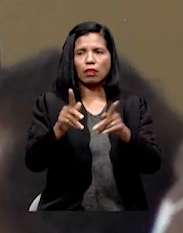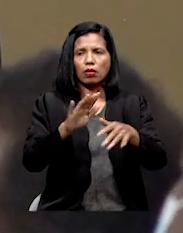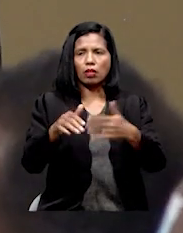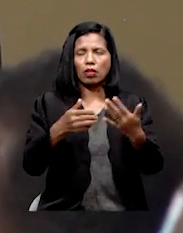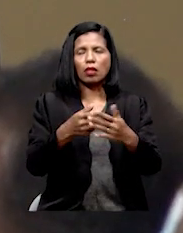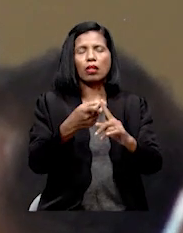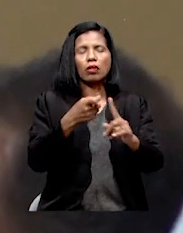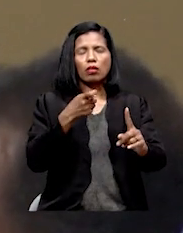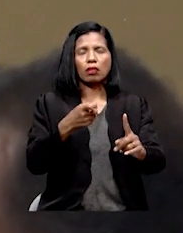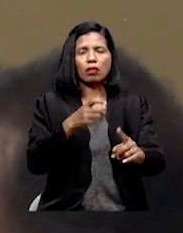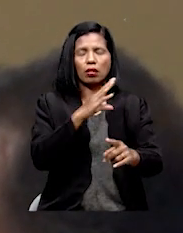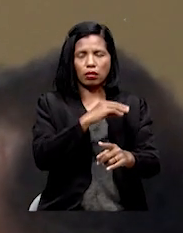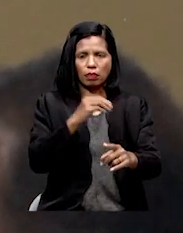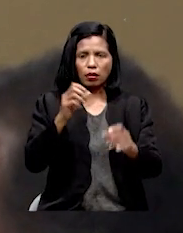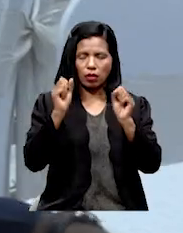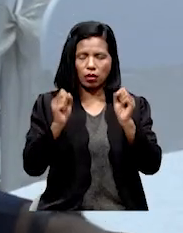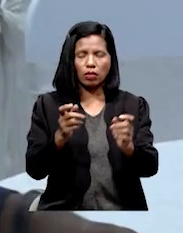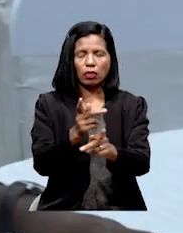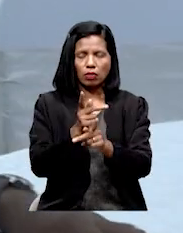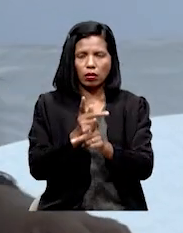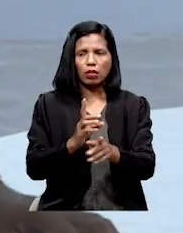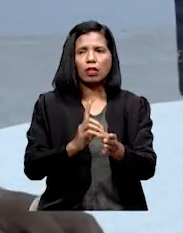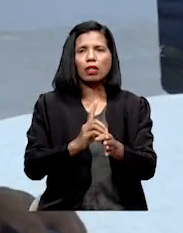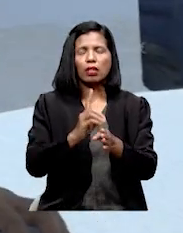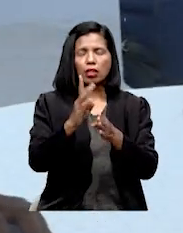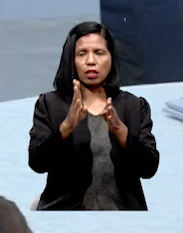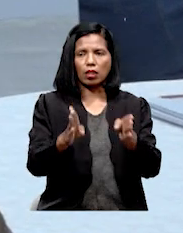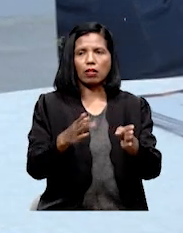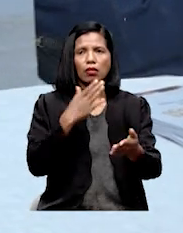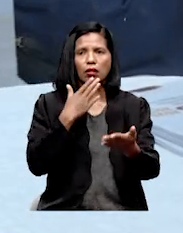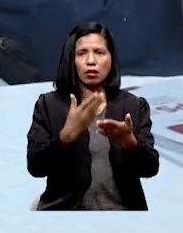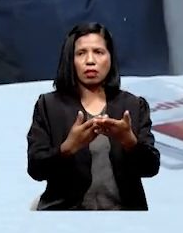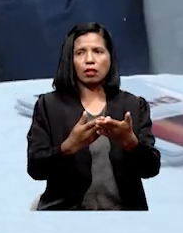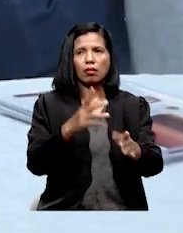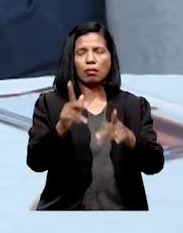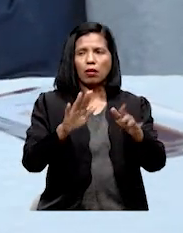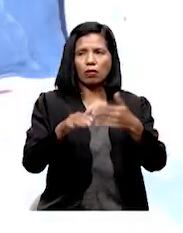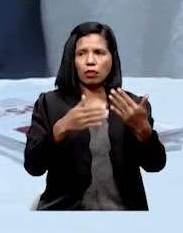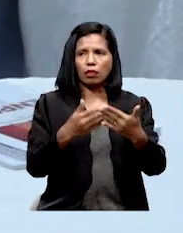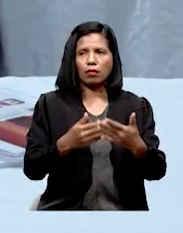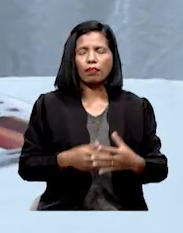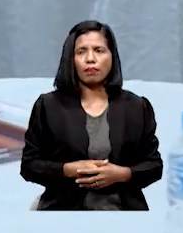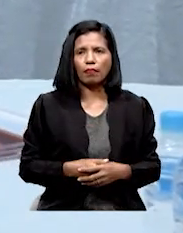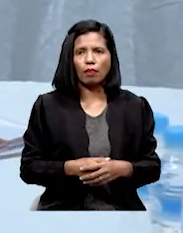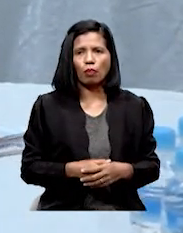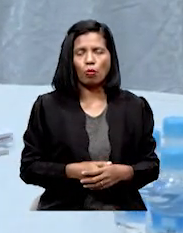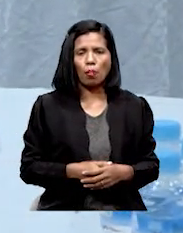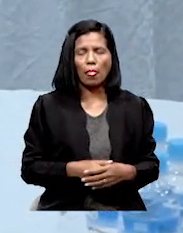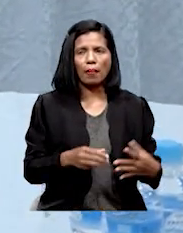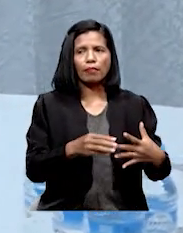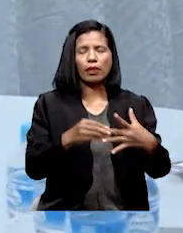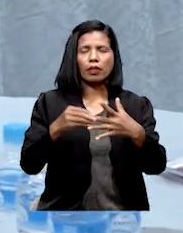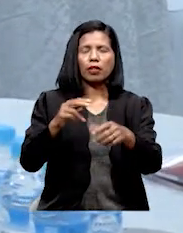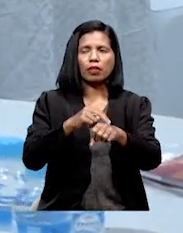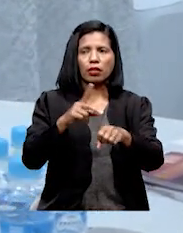lihusi expansão setor, né? Atua segura direito no garante fundamental tomak cidadão rotunian. Estratégia Nacional